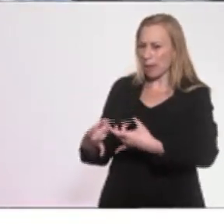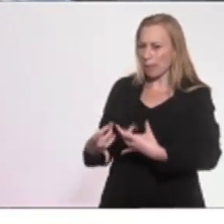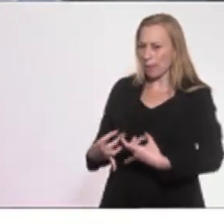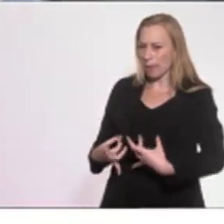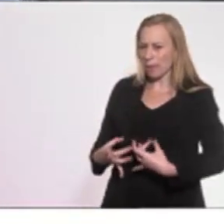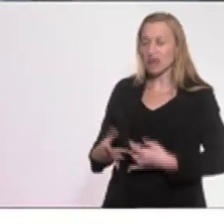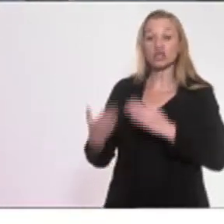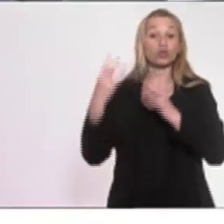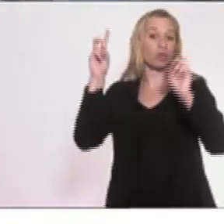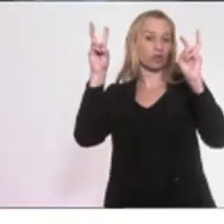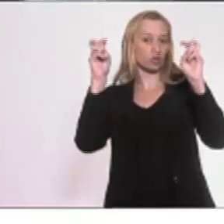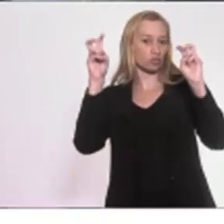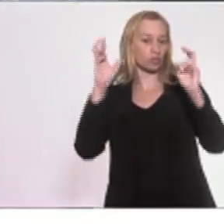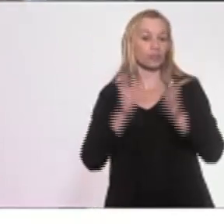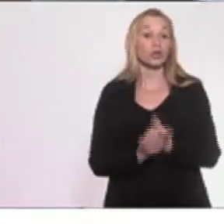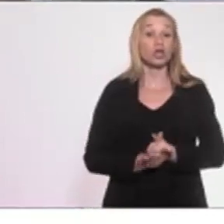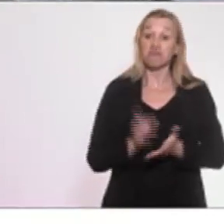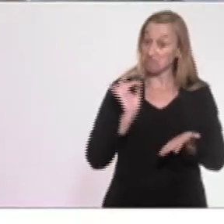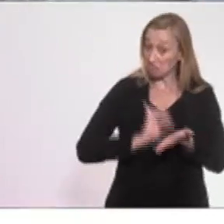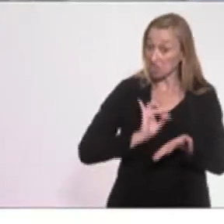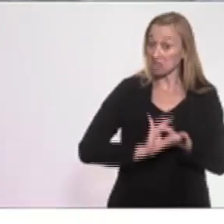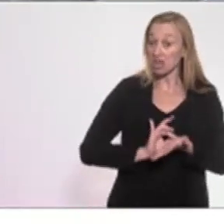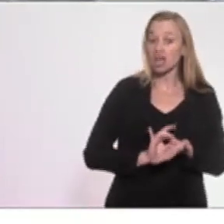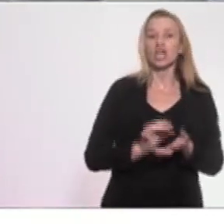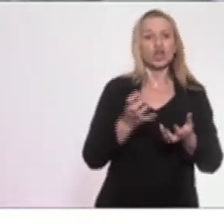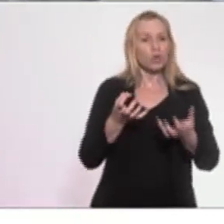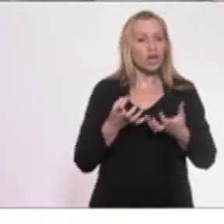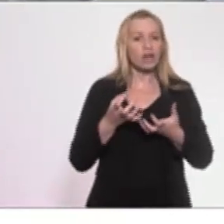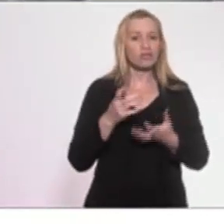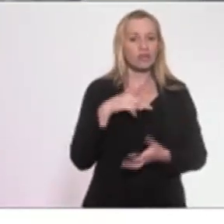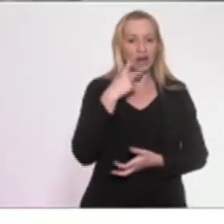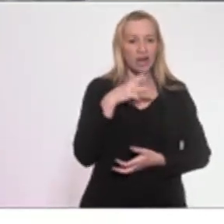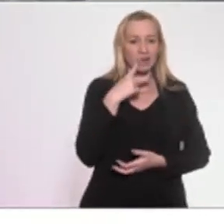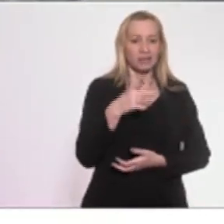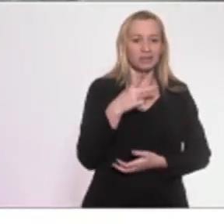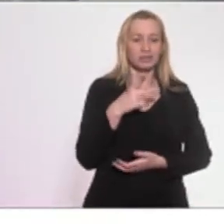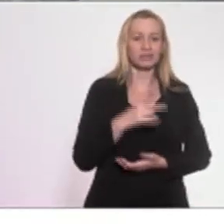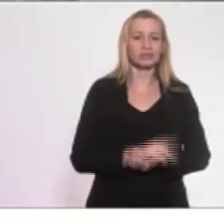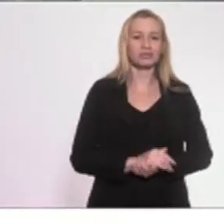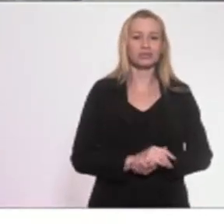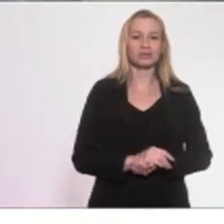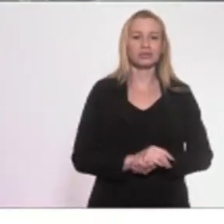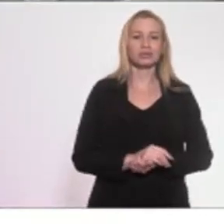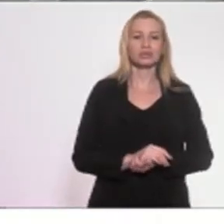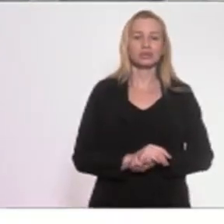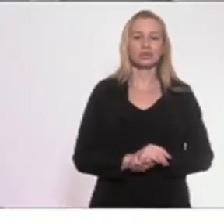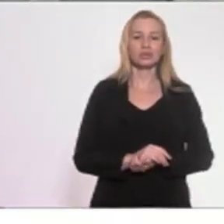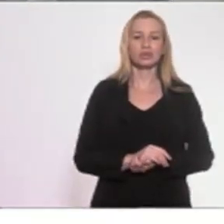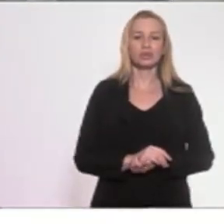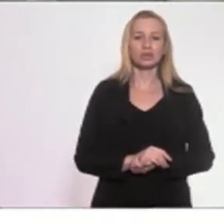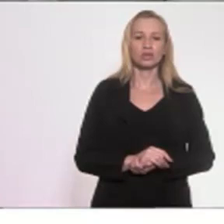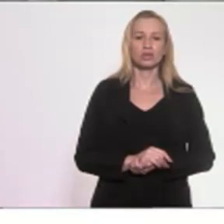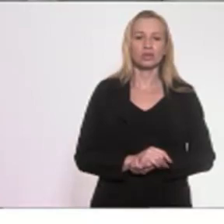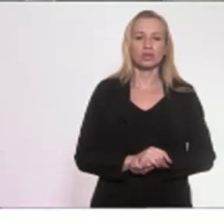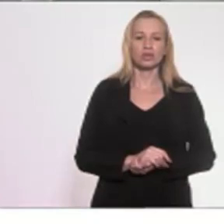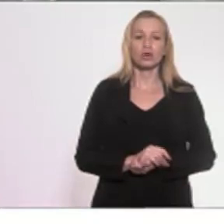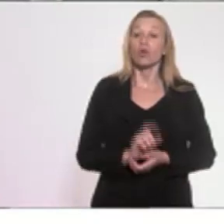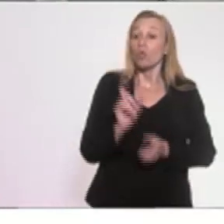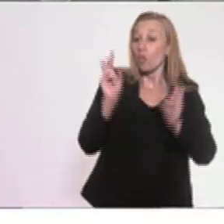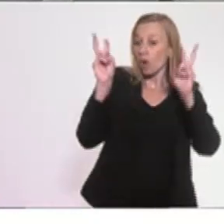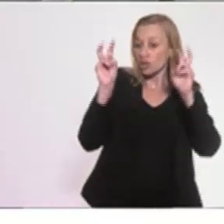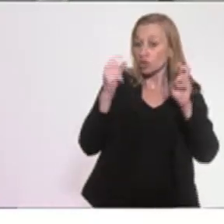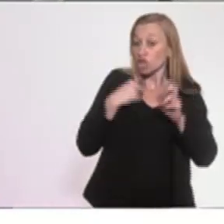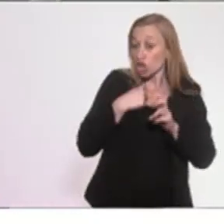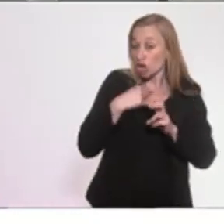tema. E quero aqui ressaltar o mérito que eu desconhecia do